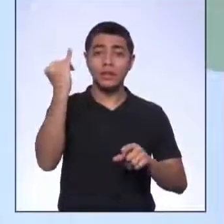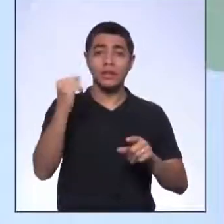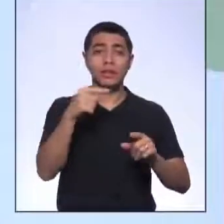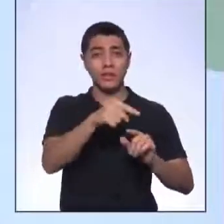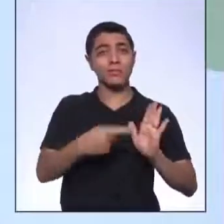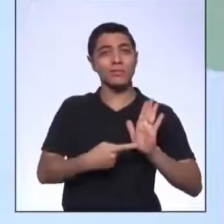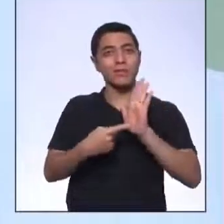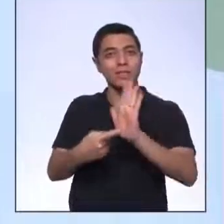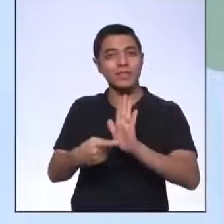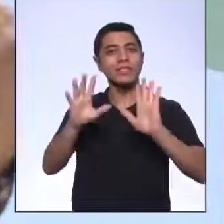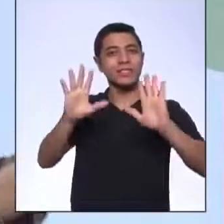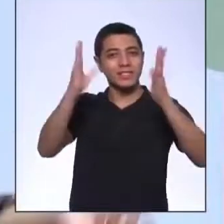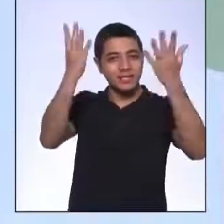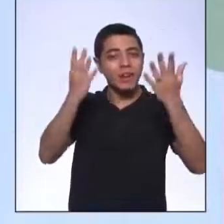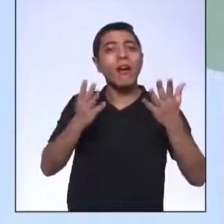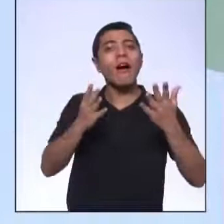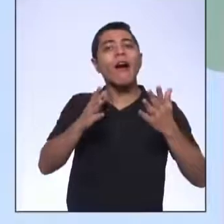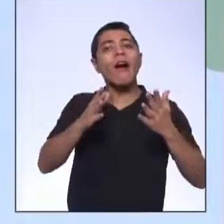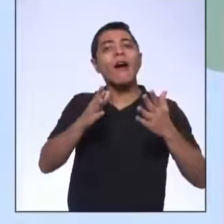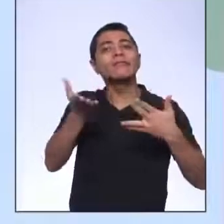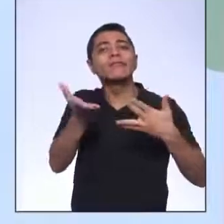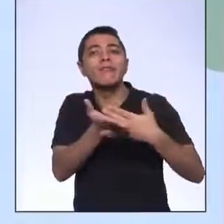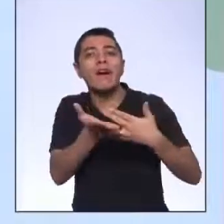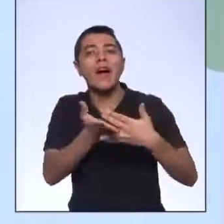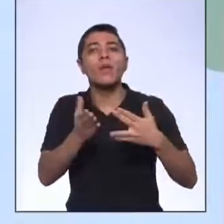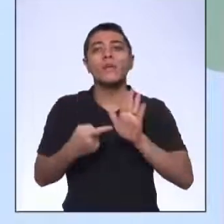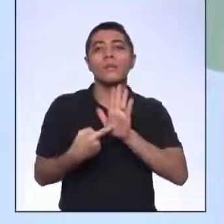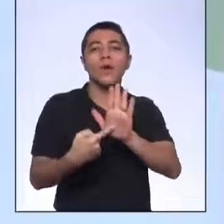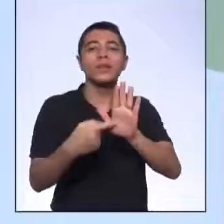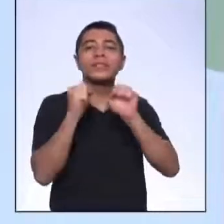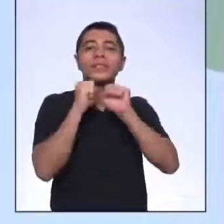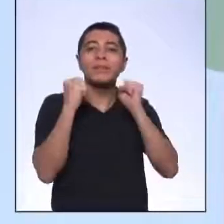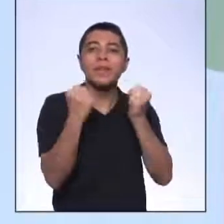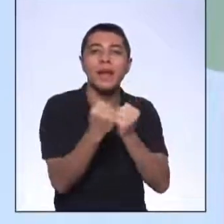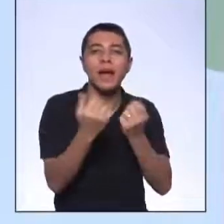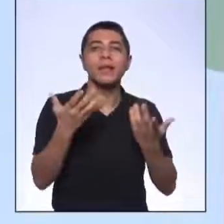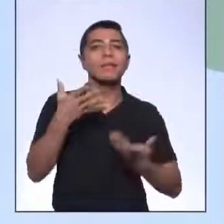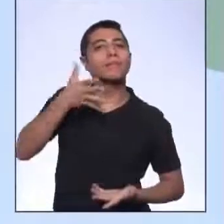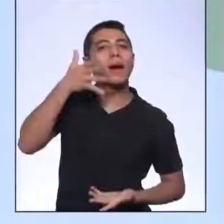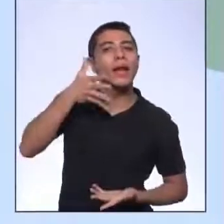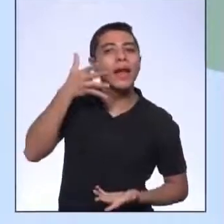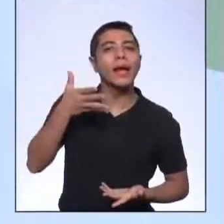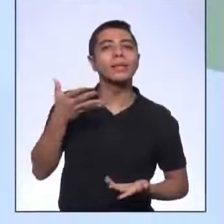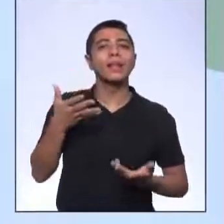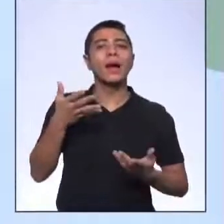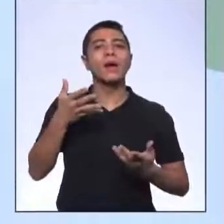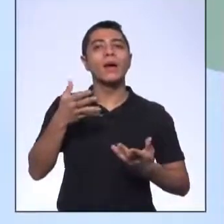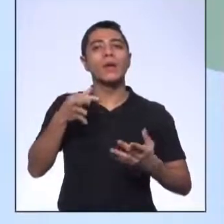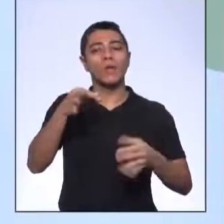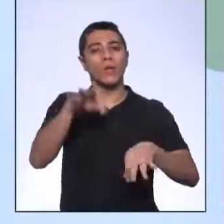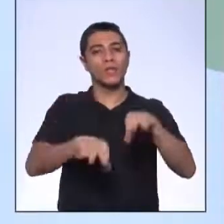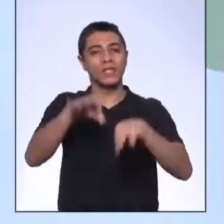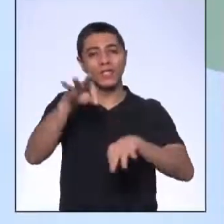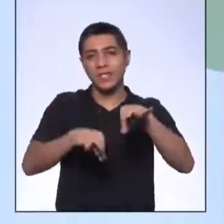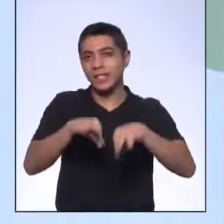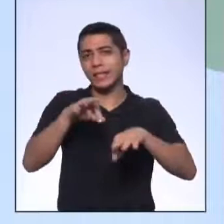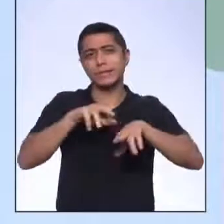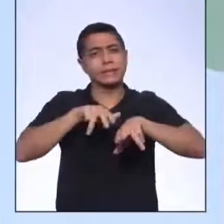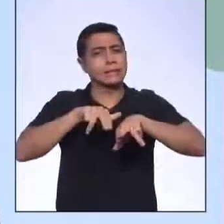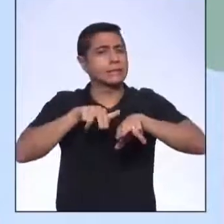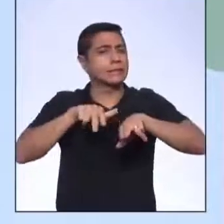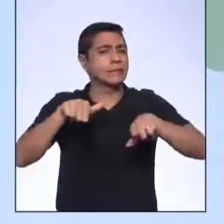entre uma apresentação e outra às vezes acontece o seminário uma palestra e workshop que pode auxiliar o público a entrar em contato